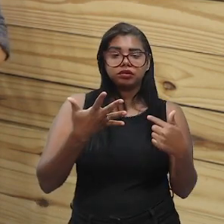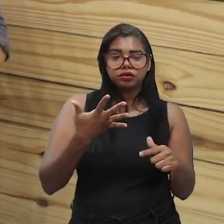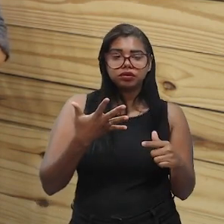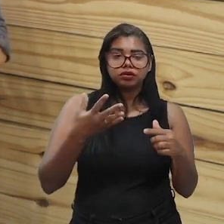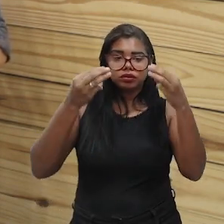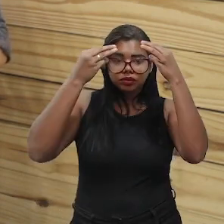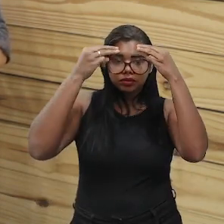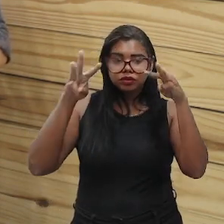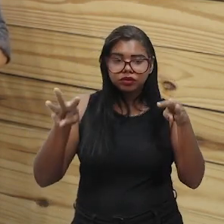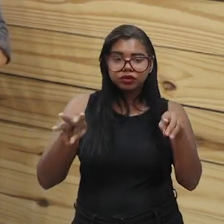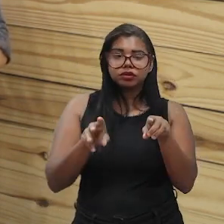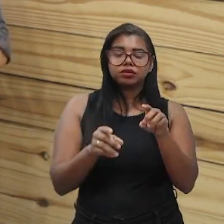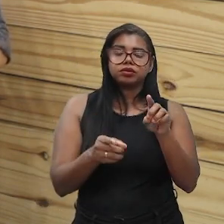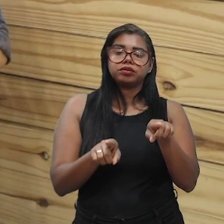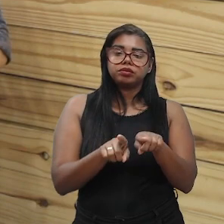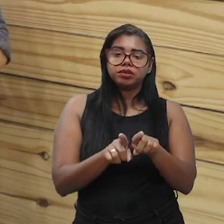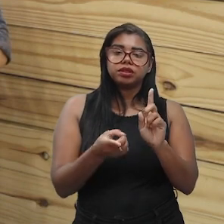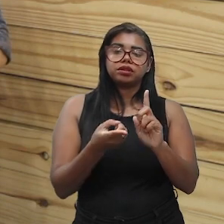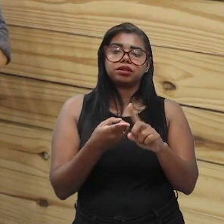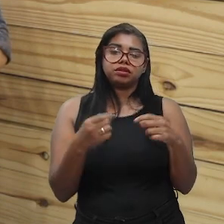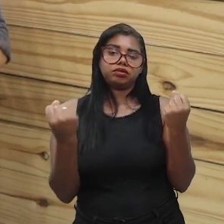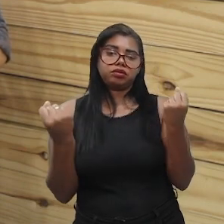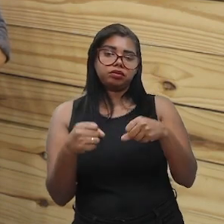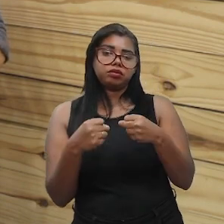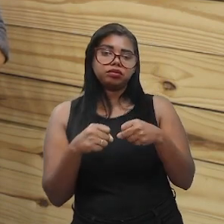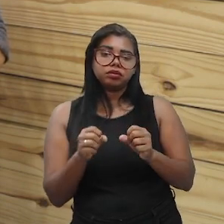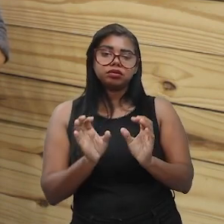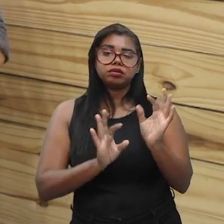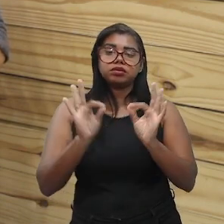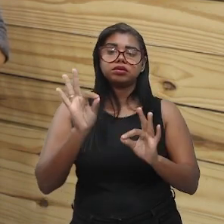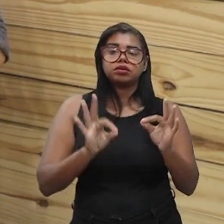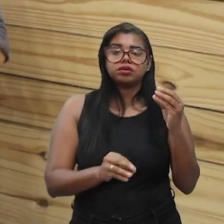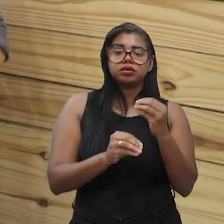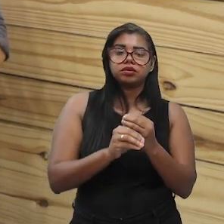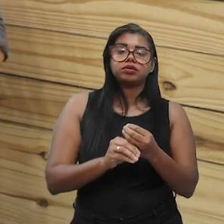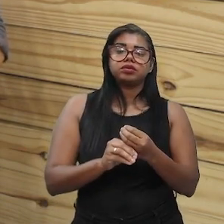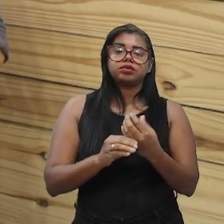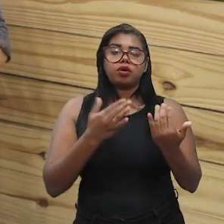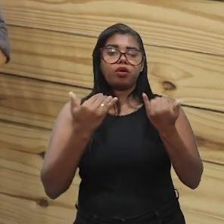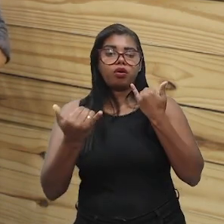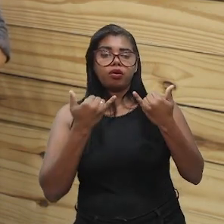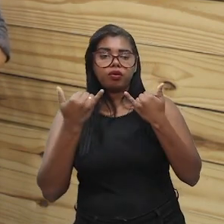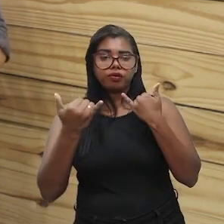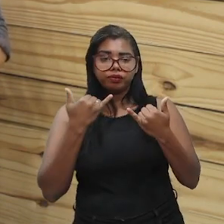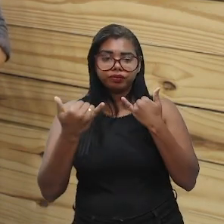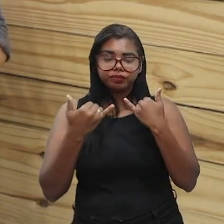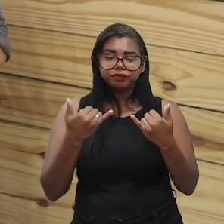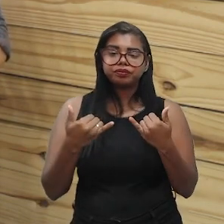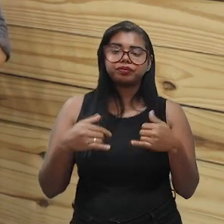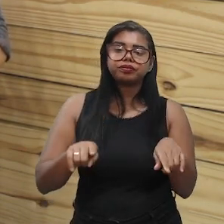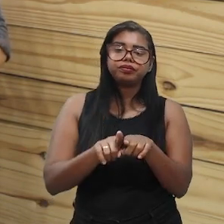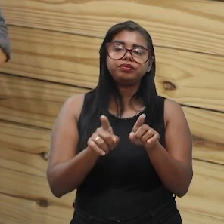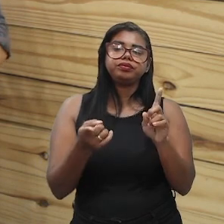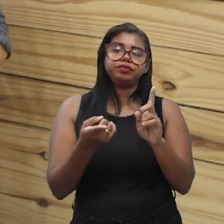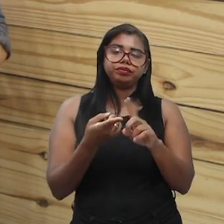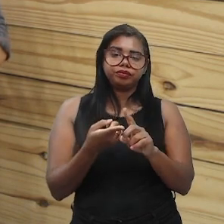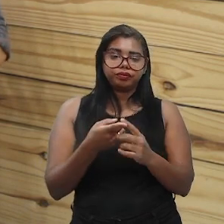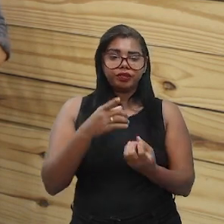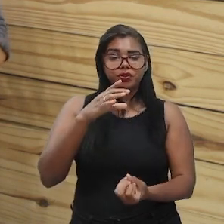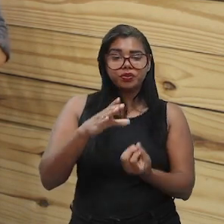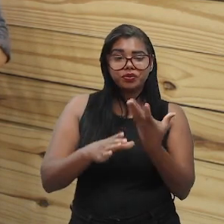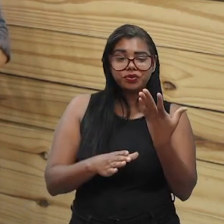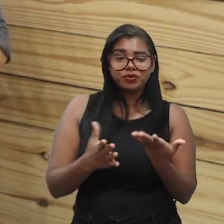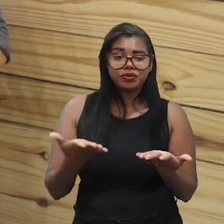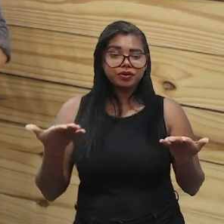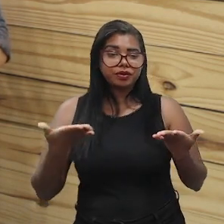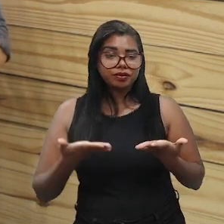exemplo. Perfeito. E aí no marketing a gente vai precisar trabalhar com tráfego de dados. Sim. Se eu quiser trabalhar, é uma profissão que está surgindo,